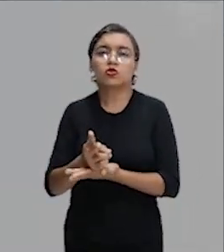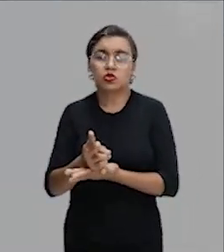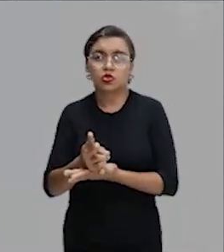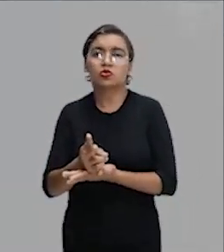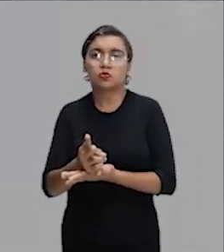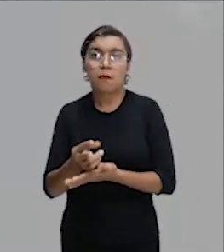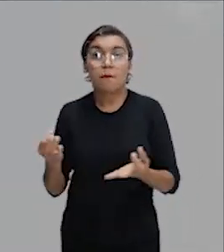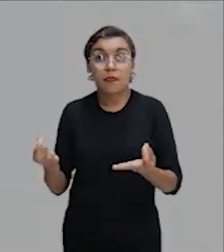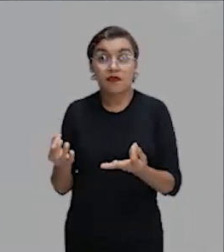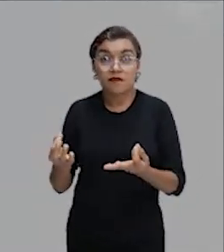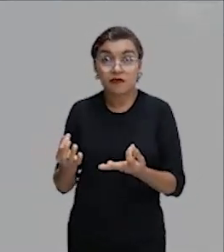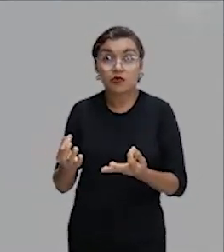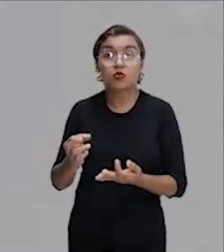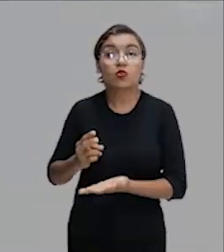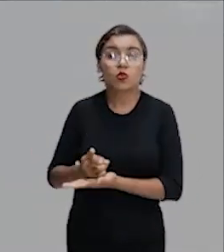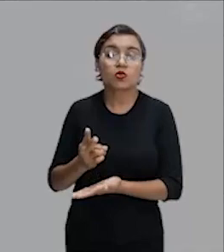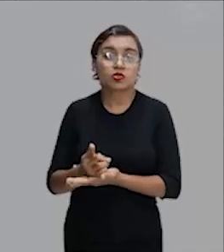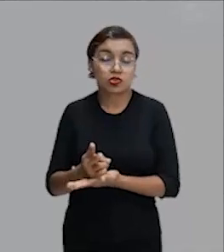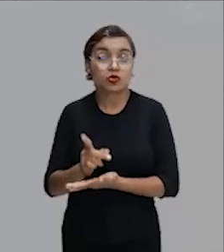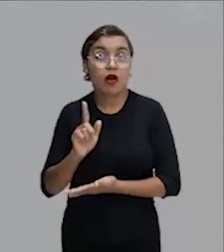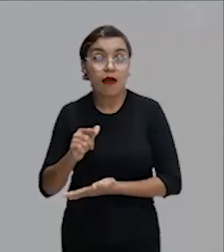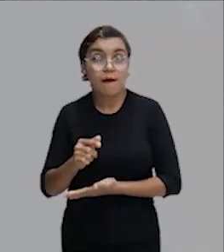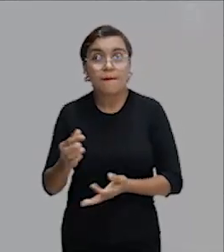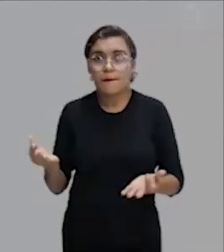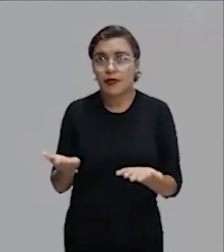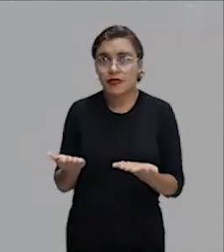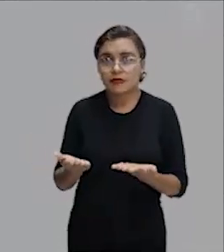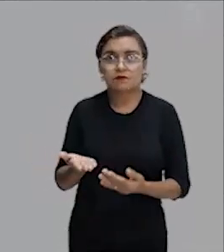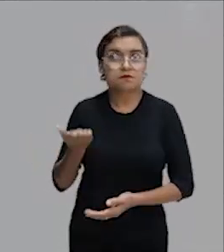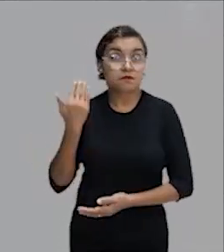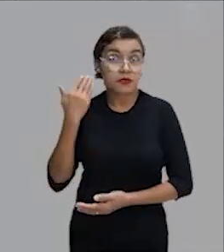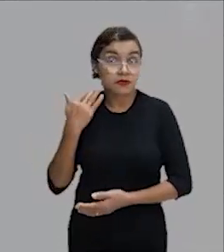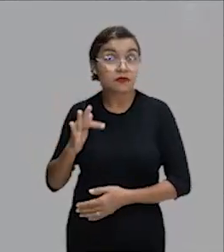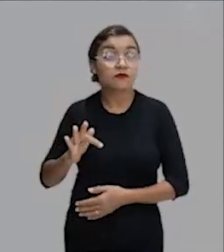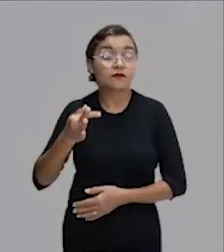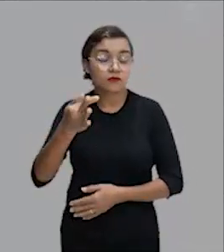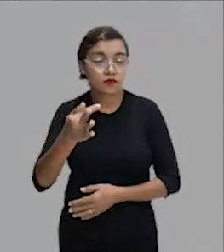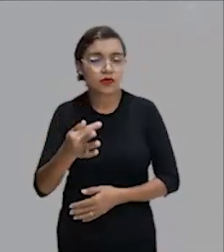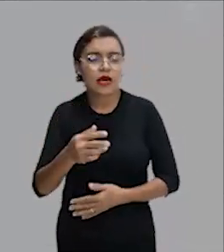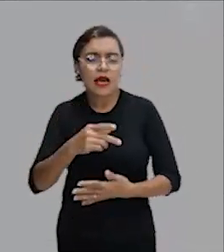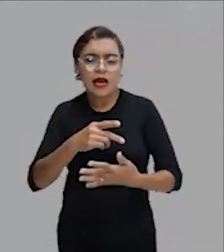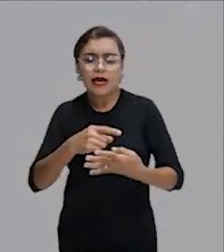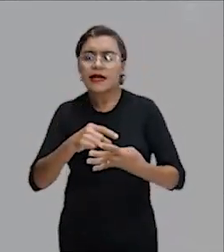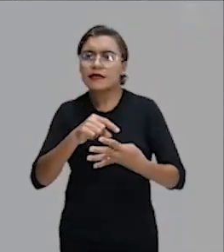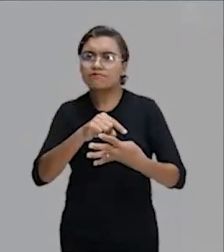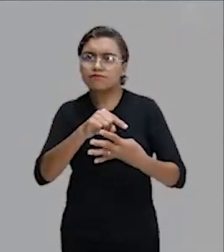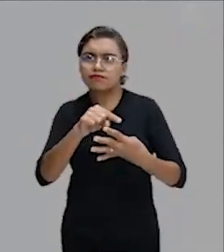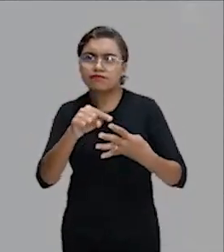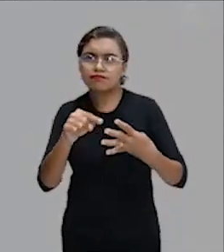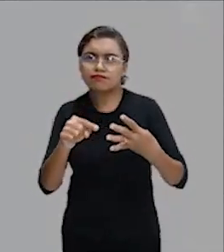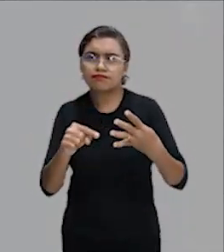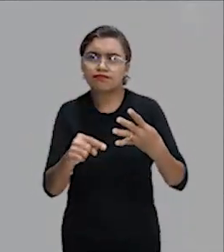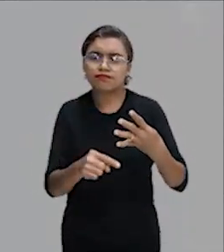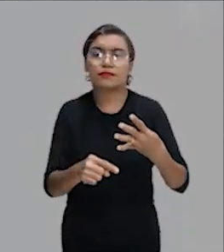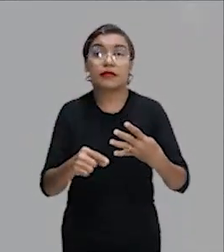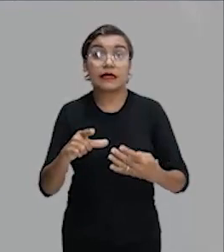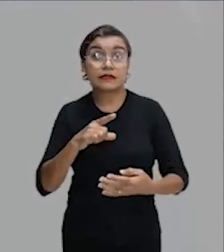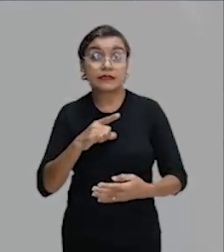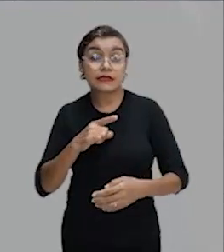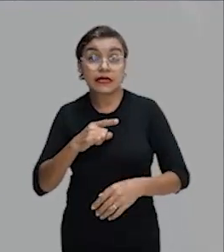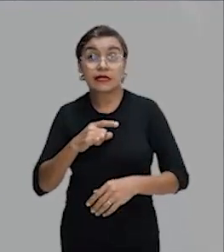contínuo, considerando presente, passado e futuro, tá? Cada um desses tempos verbais e desses modos, eles